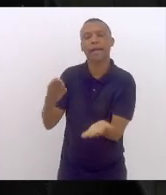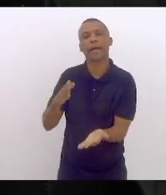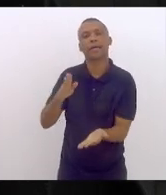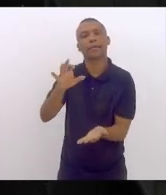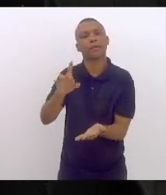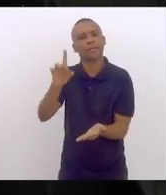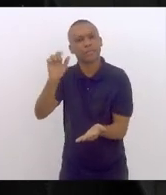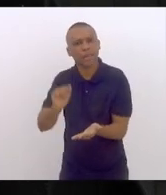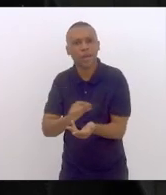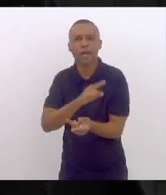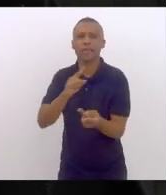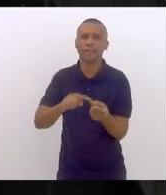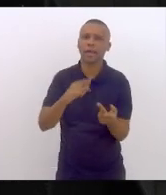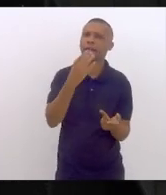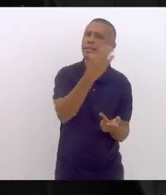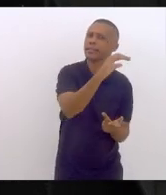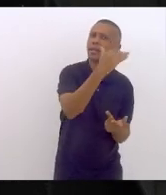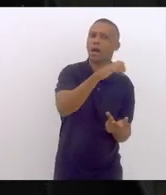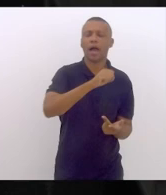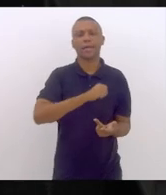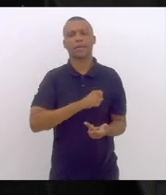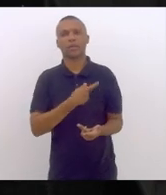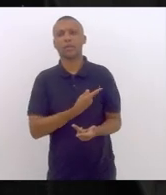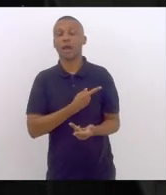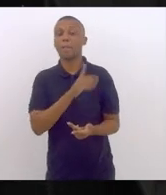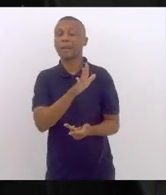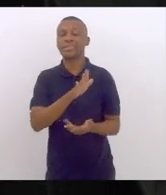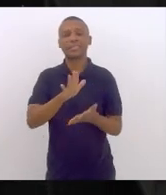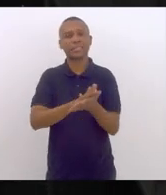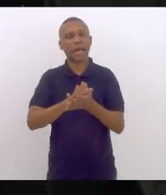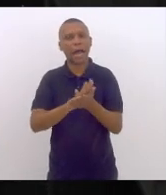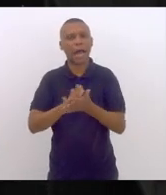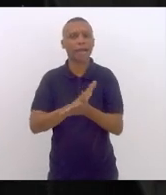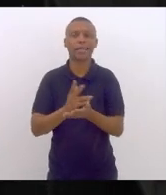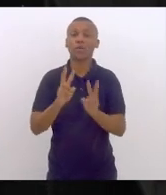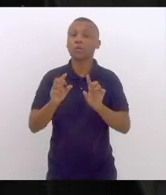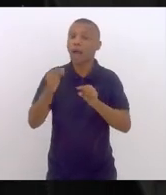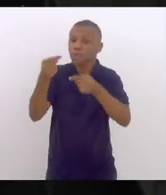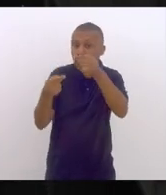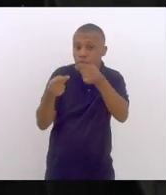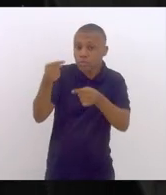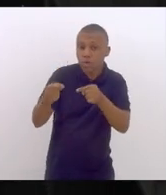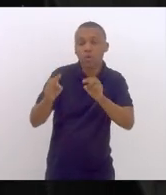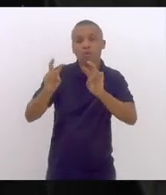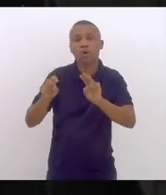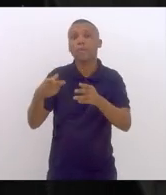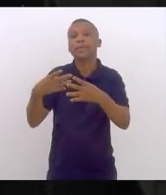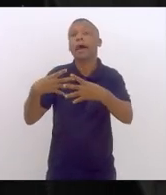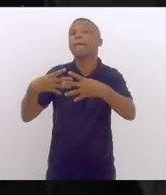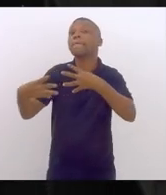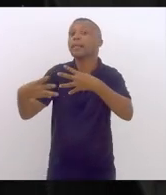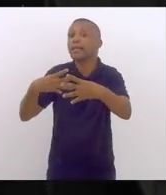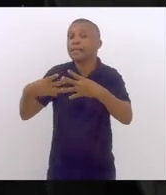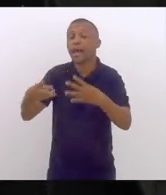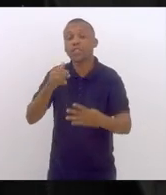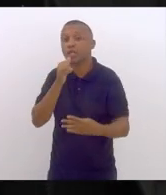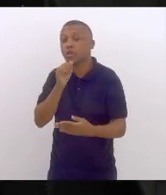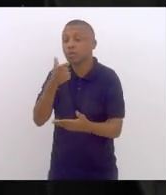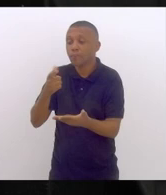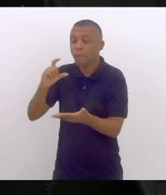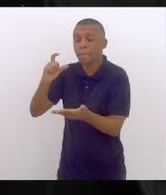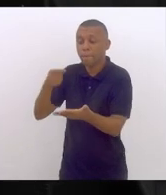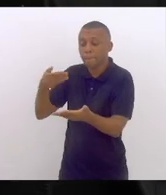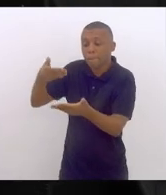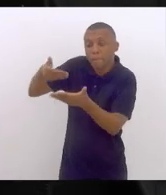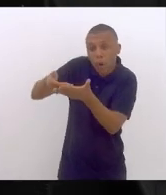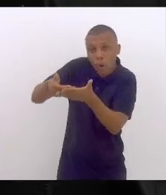Claudio Castro a questão da lei que nós aprovamos aqui da bieletagem eletrônica para que isso deixe ficar sobre o controle da fetranspor e passa a ficar sob controle